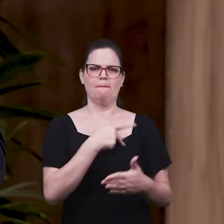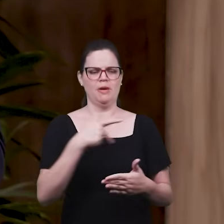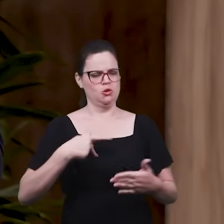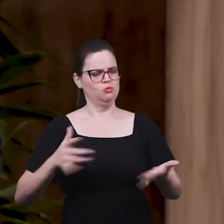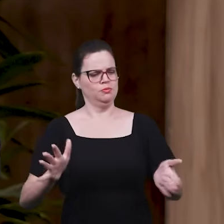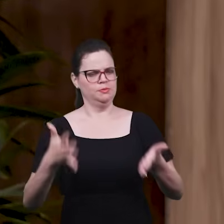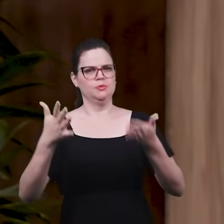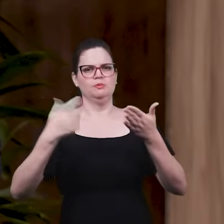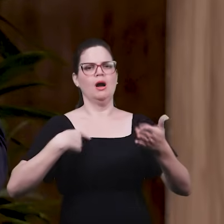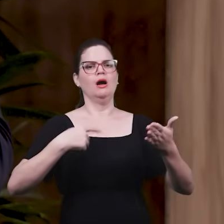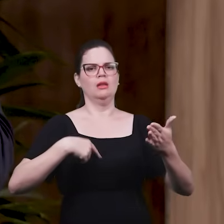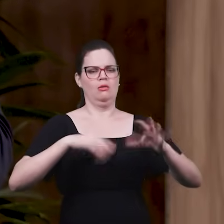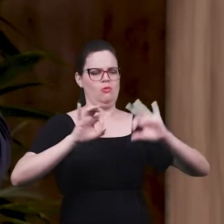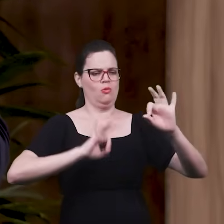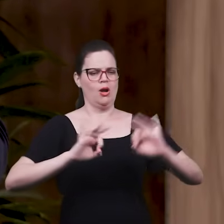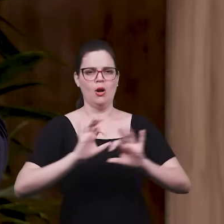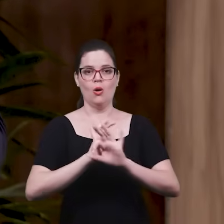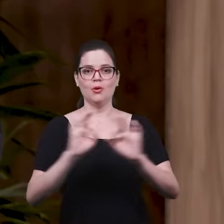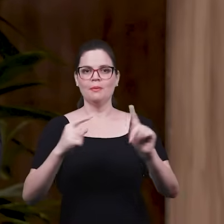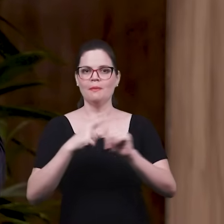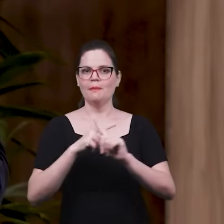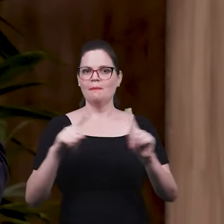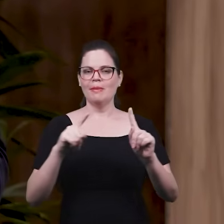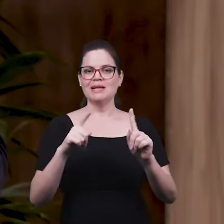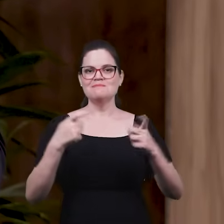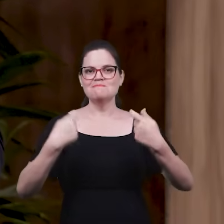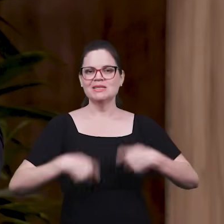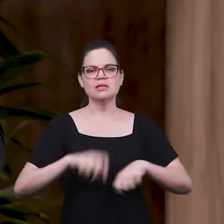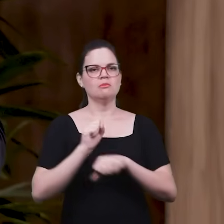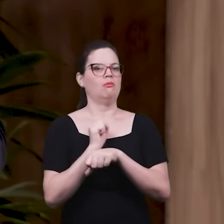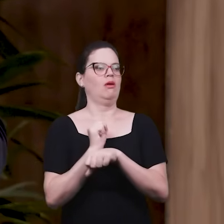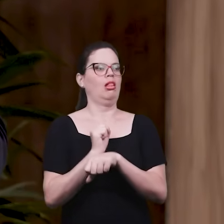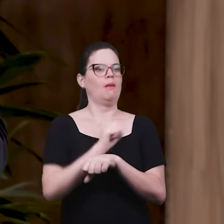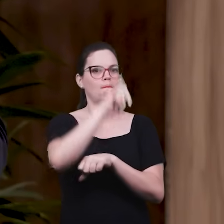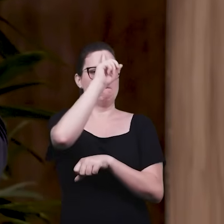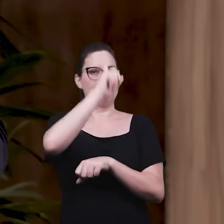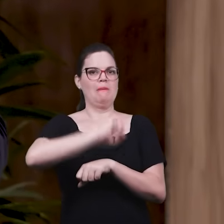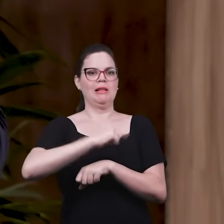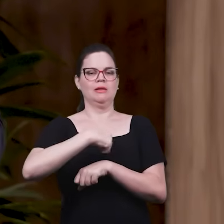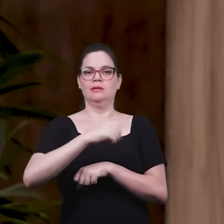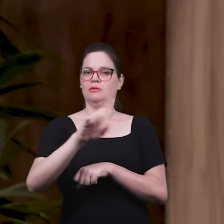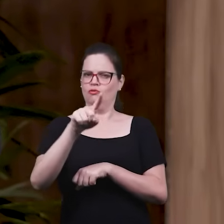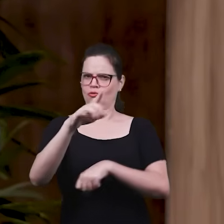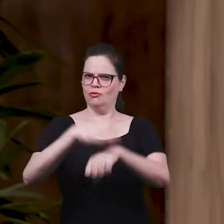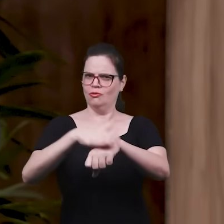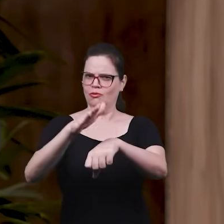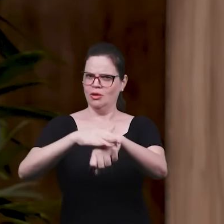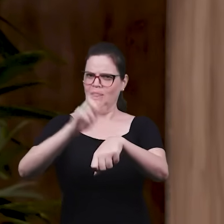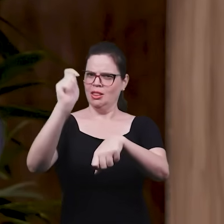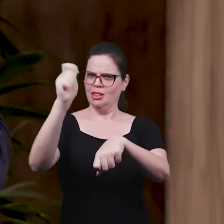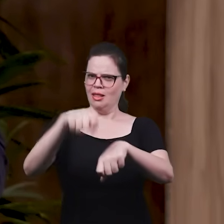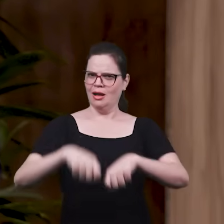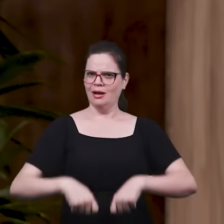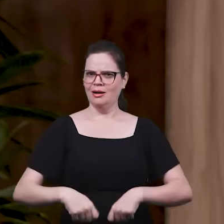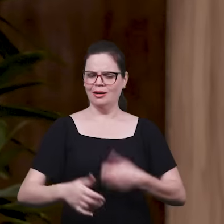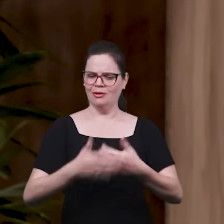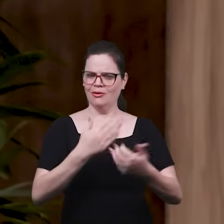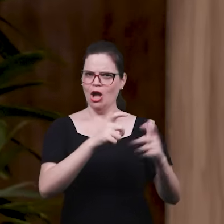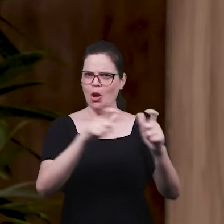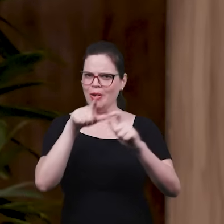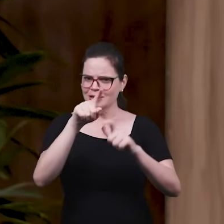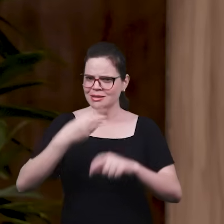essa destinação, mas você não precisa. Você pode fazer a diferença onde você